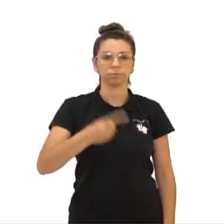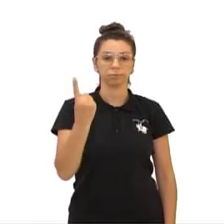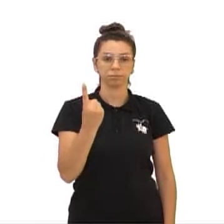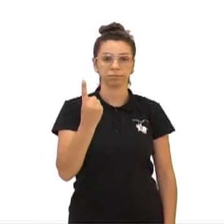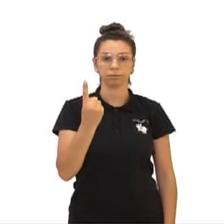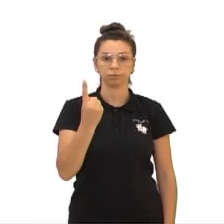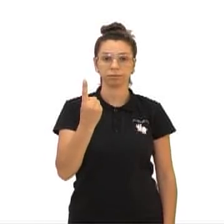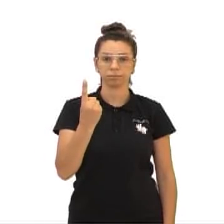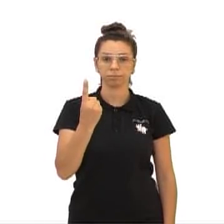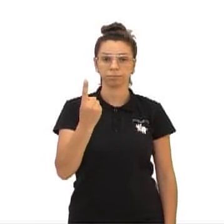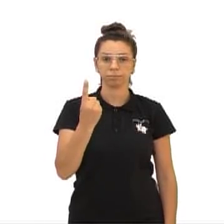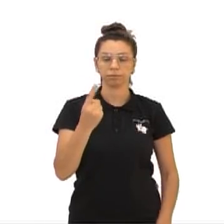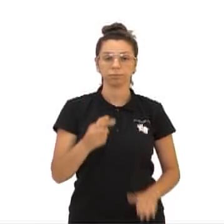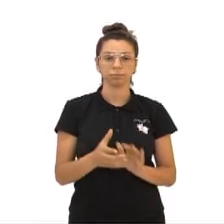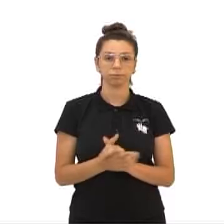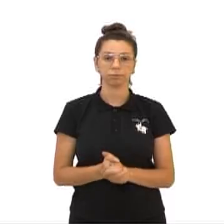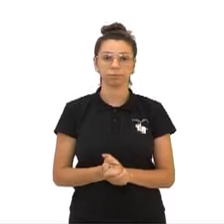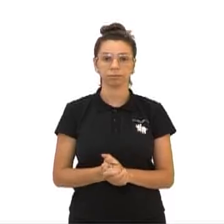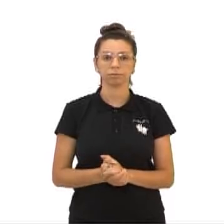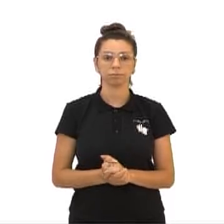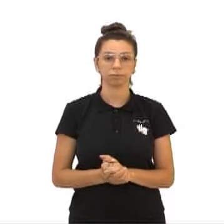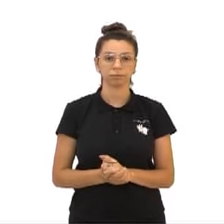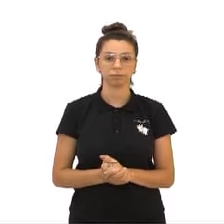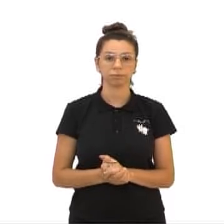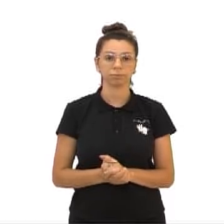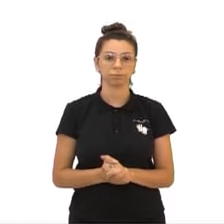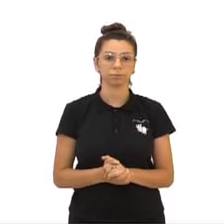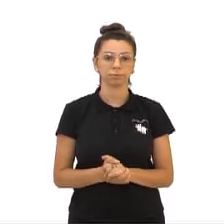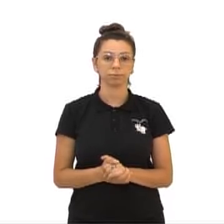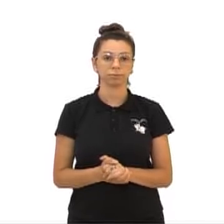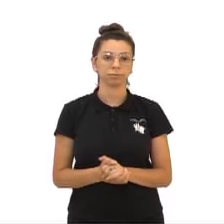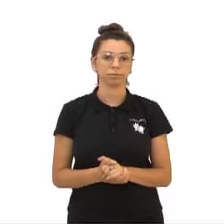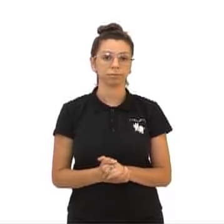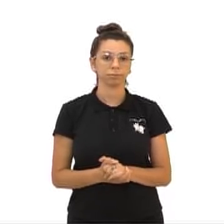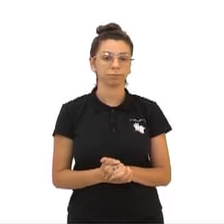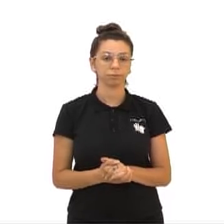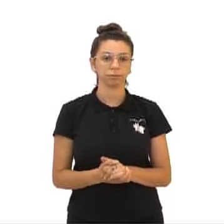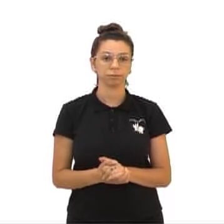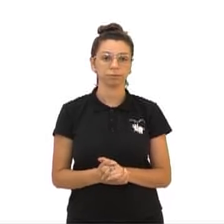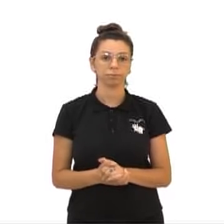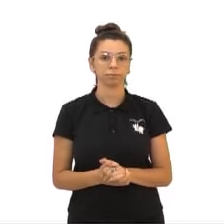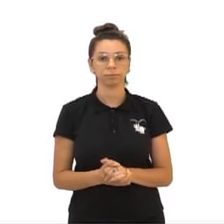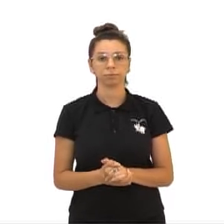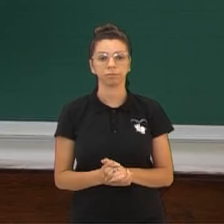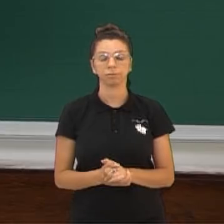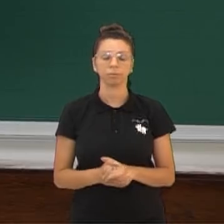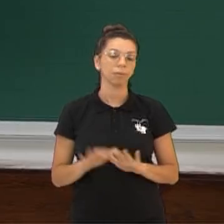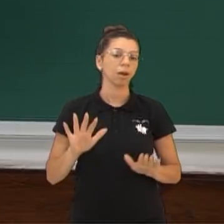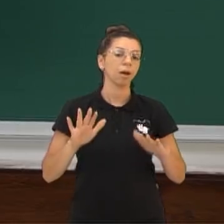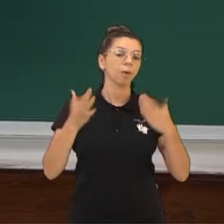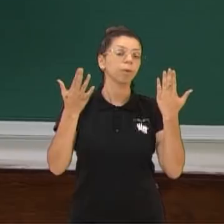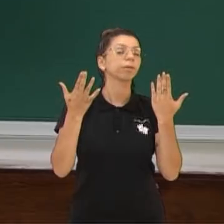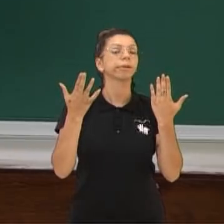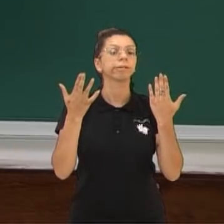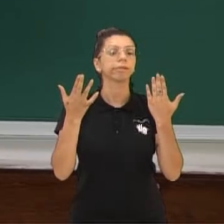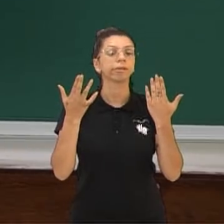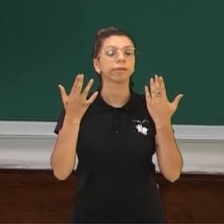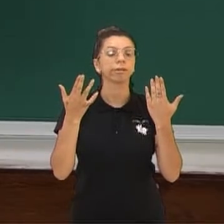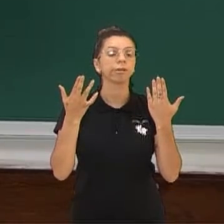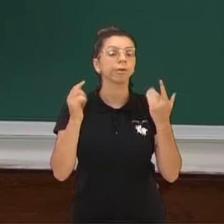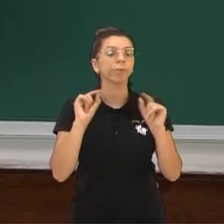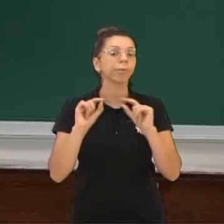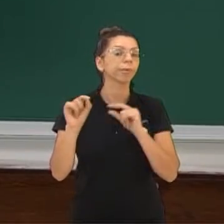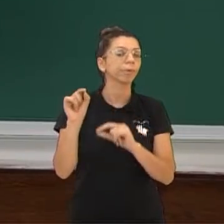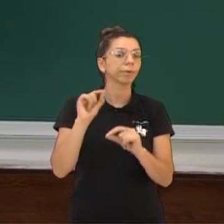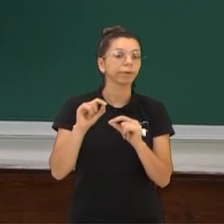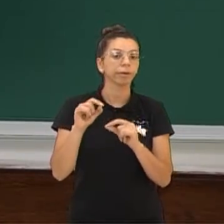the English language to North America and South America was in... Quando que aconteceu a expansão da língua inglesa